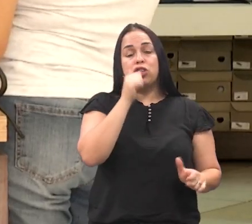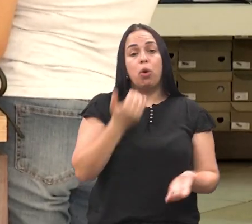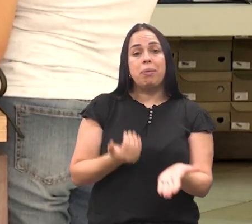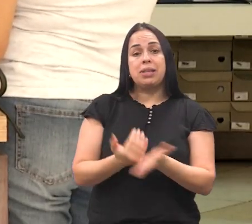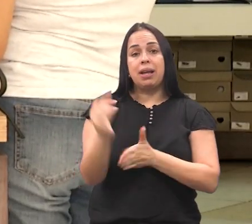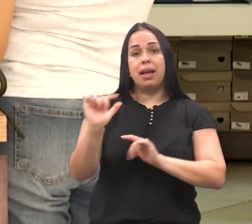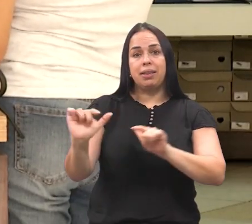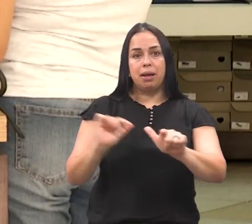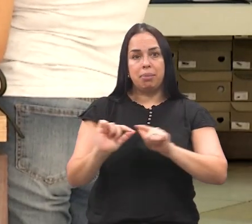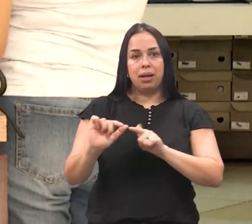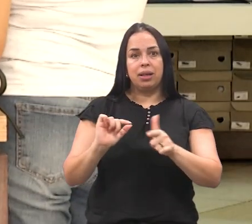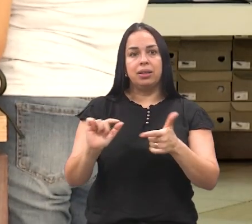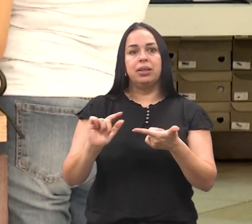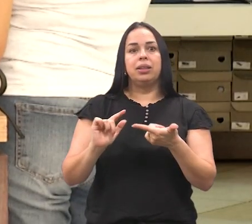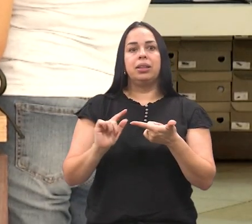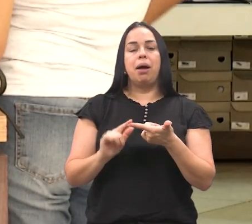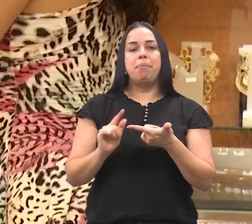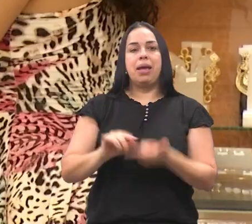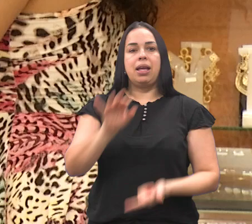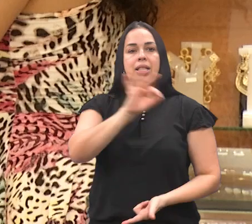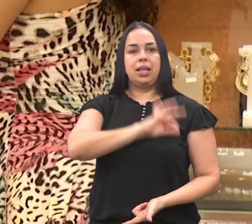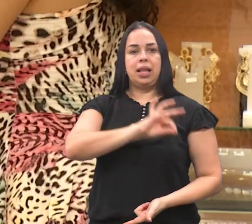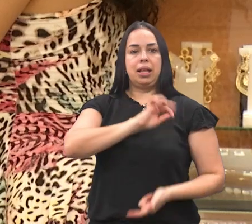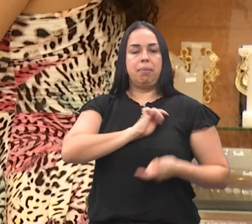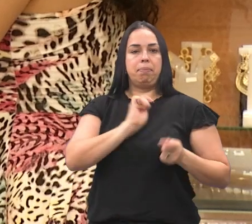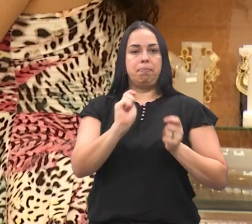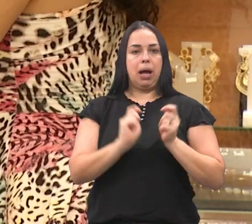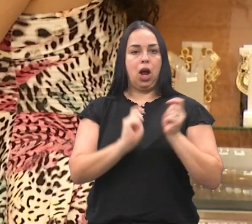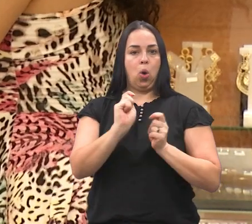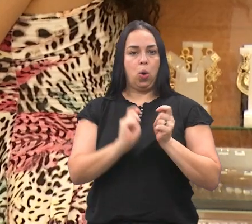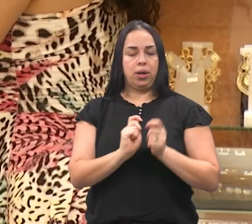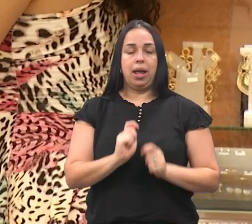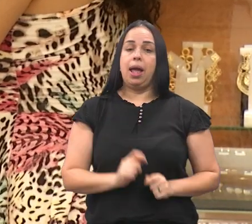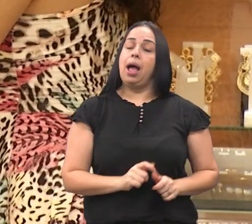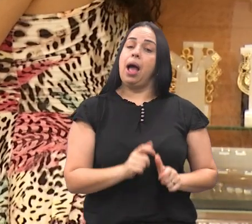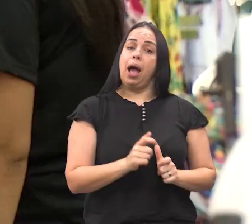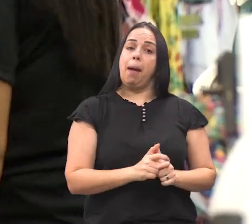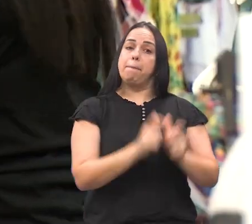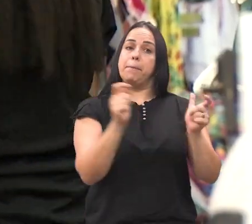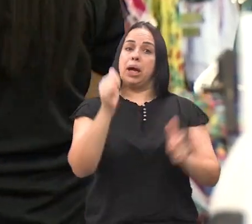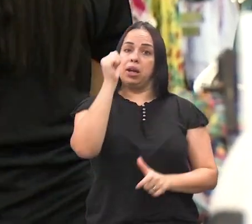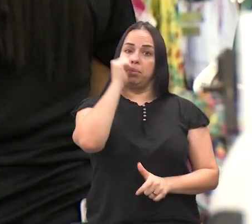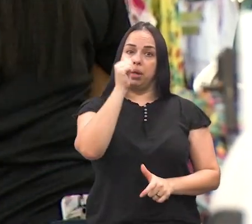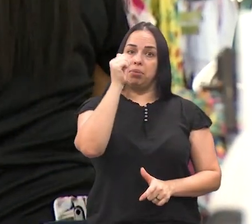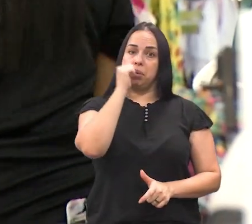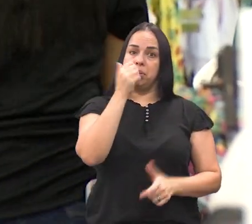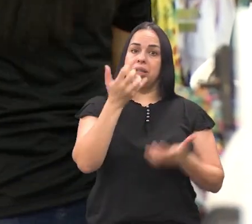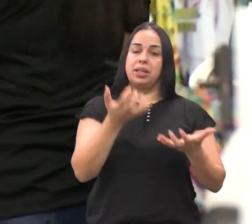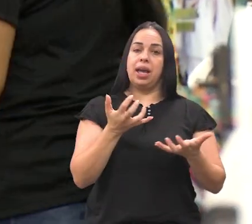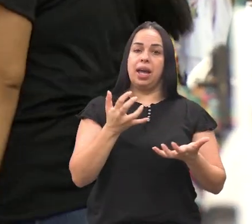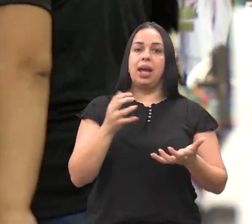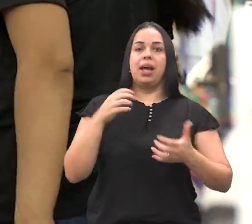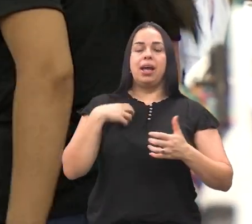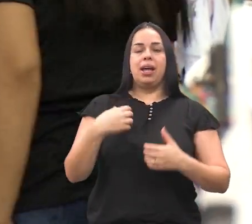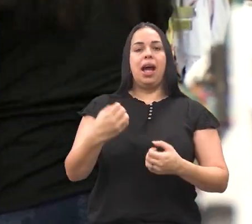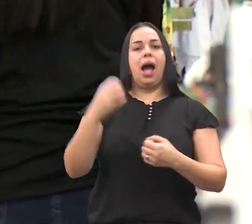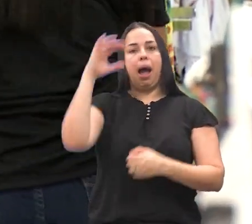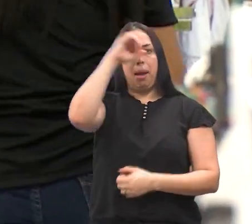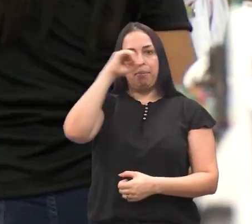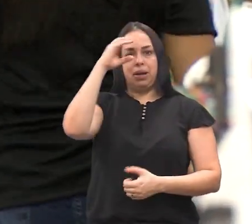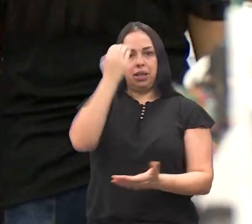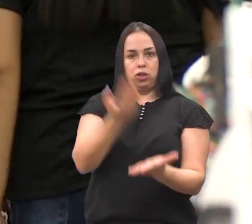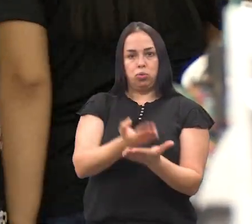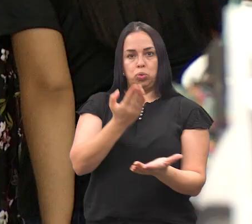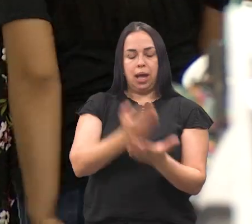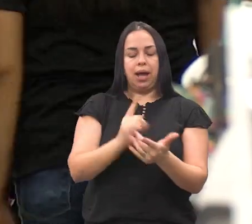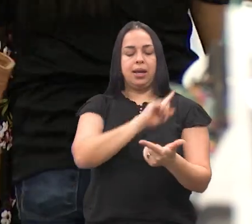participação feminina no mercado de trabalho e a busca por estabilidade financeira. Boa parte das mulheres tem priorizado a educação e